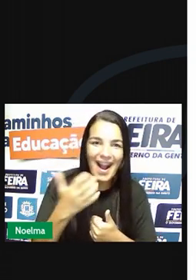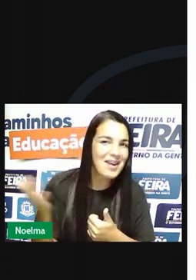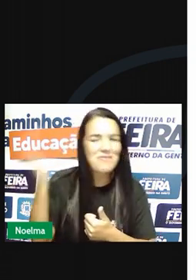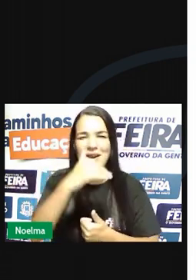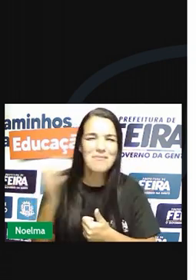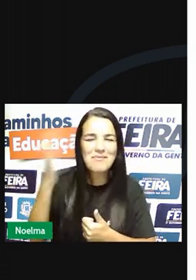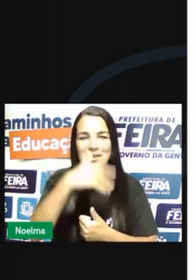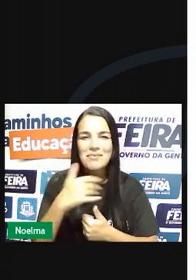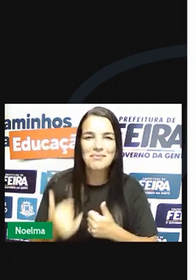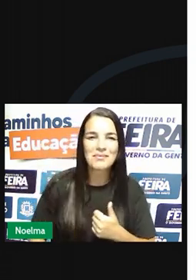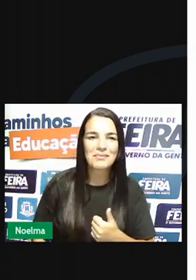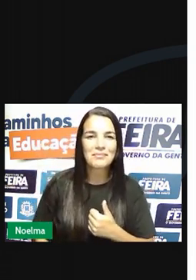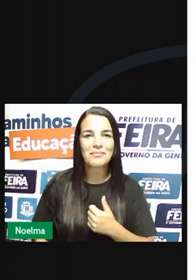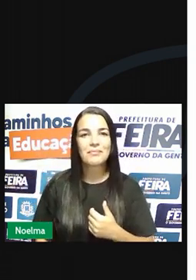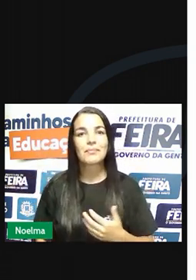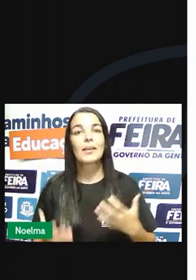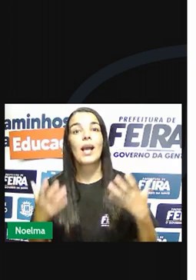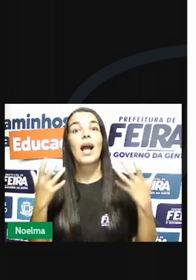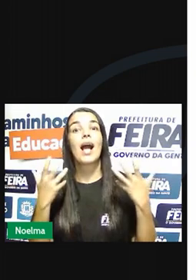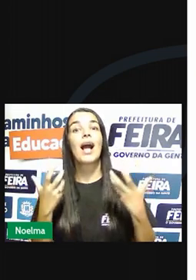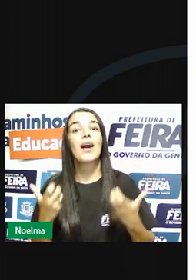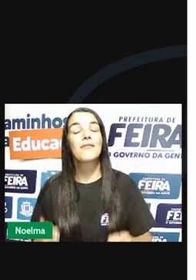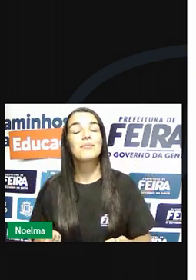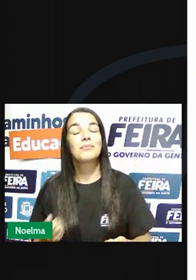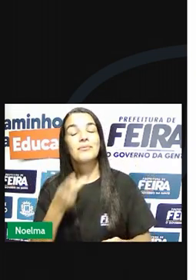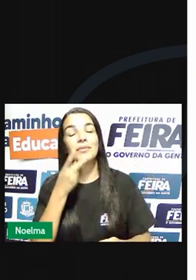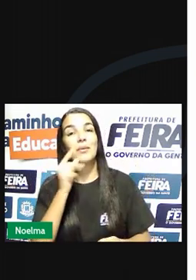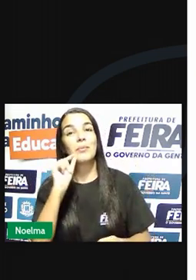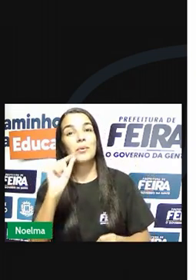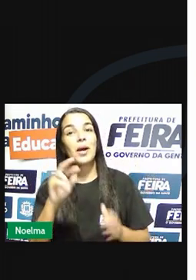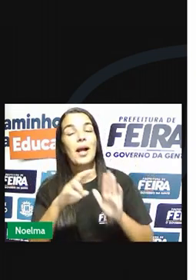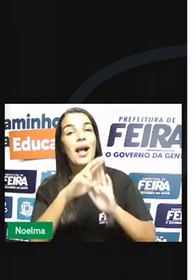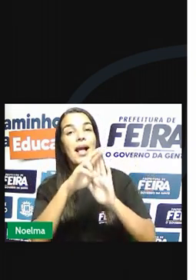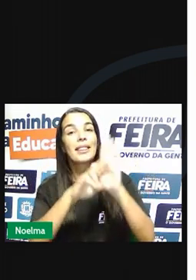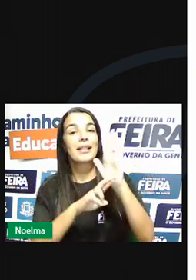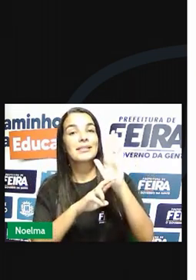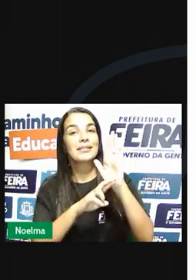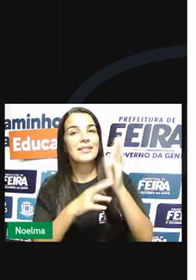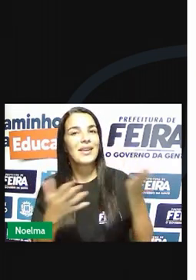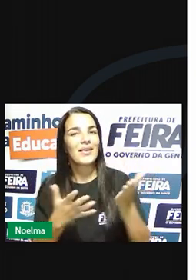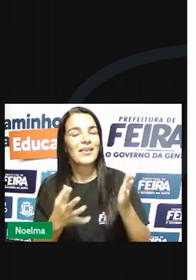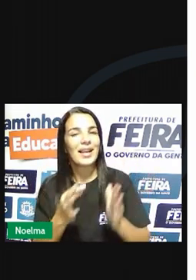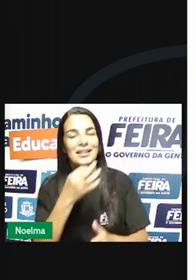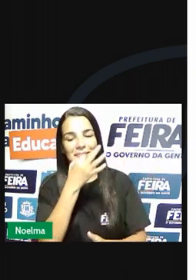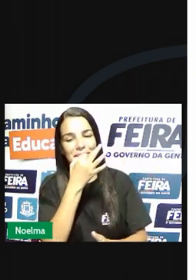lá, então. Pra que a gente tá aqui hoje? Vamos falar um pouquinho de redação? Vamos! Dissertação pra vocês.